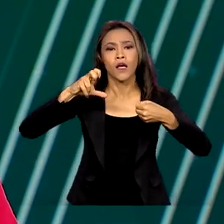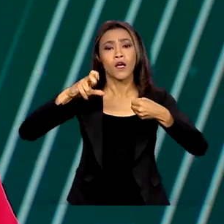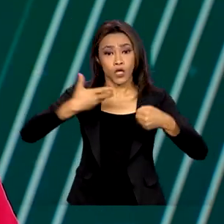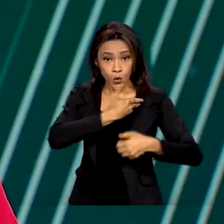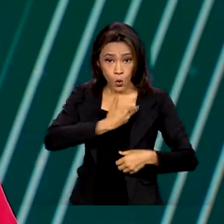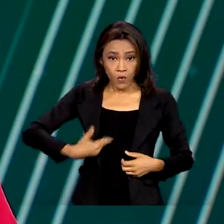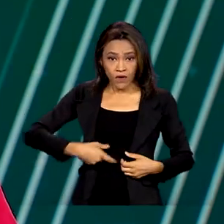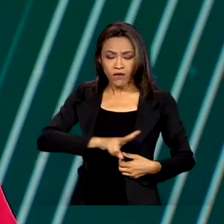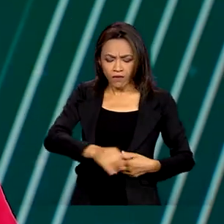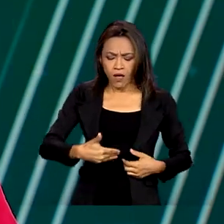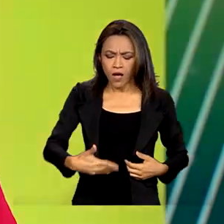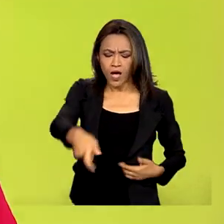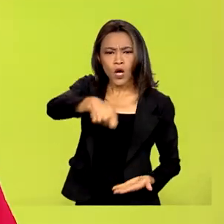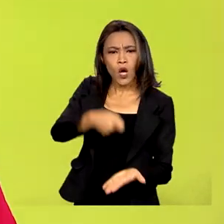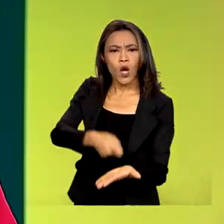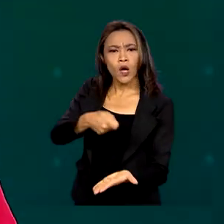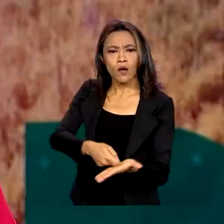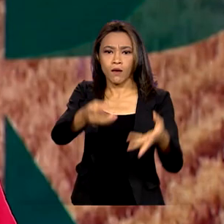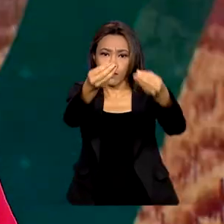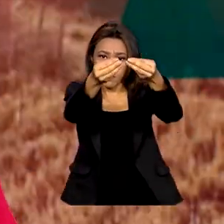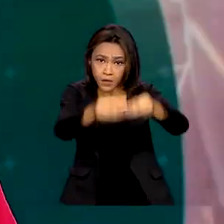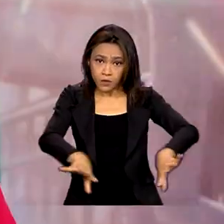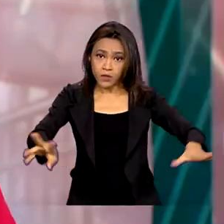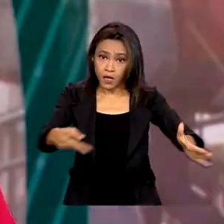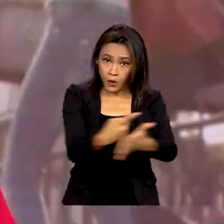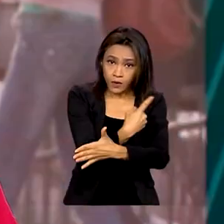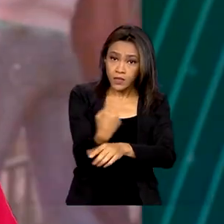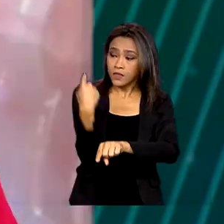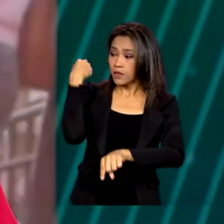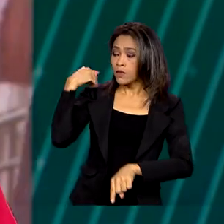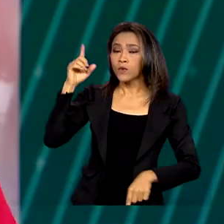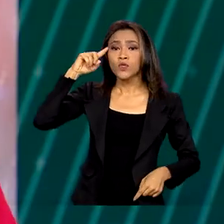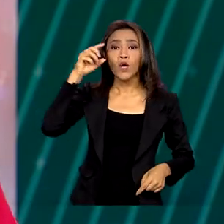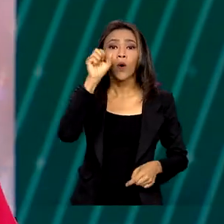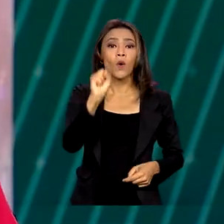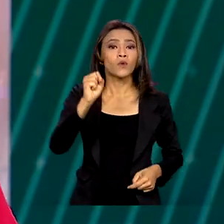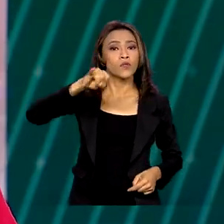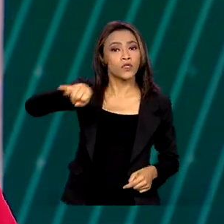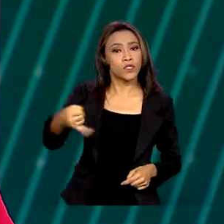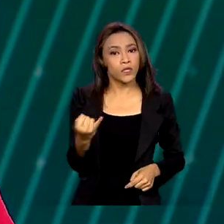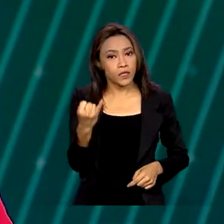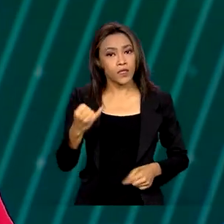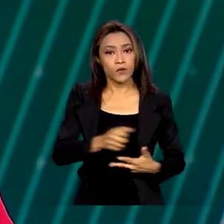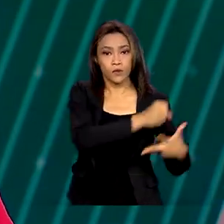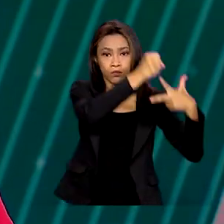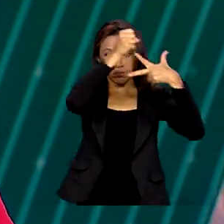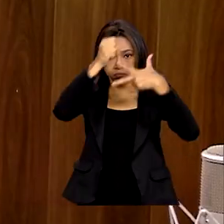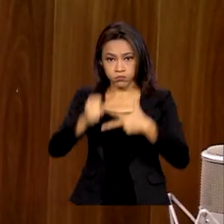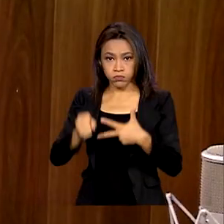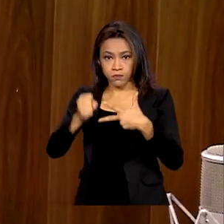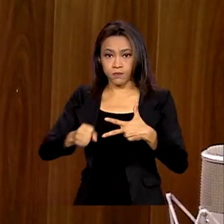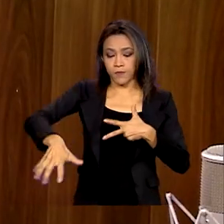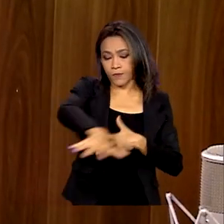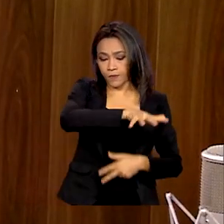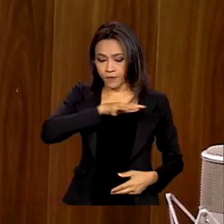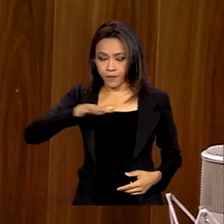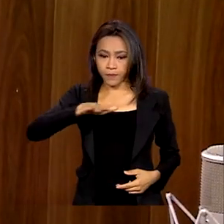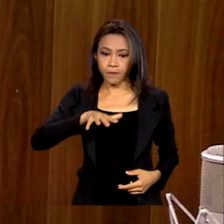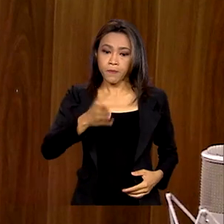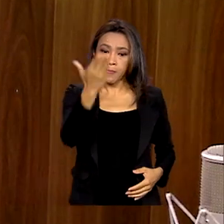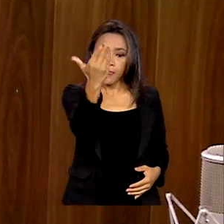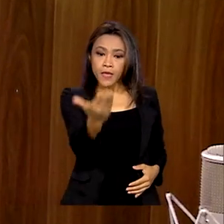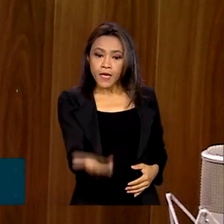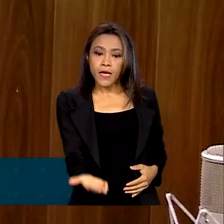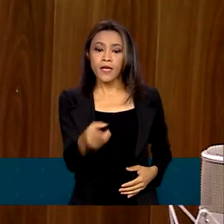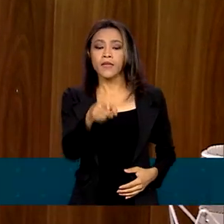cobrar os prejuízos causados pelos vândalos nos ataques de 8 de janeiro na Praça dos Três Poderes todos aqueles